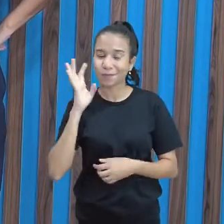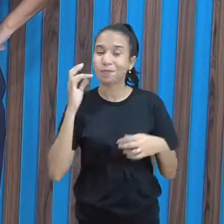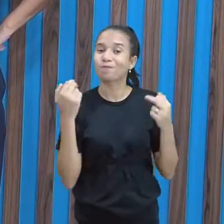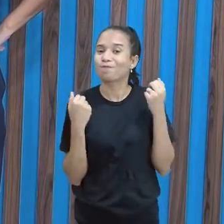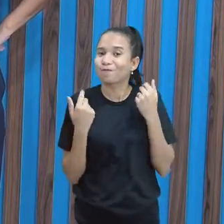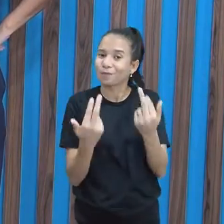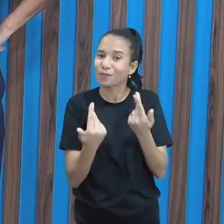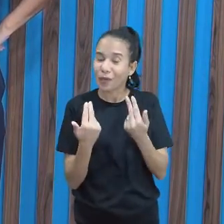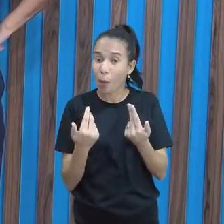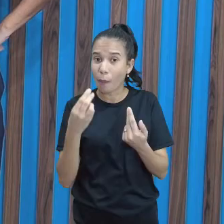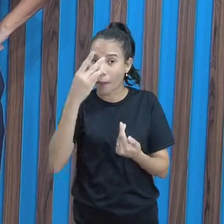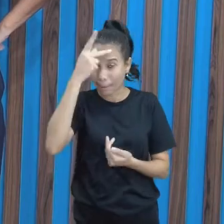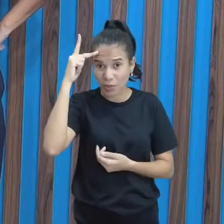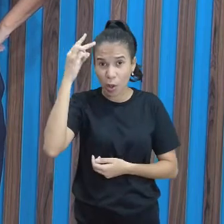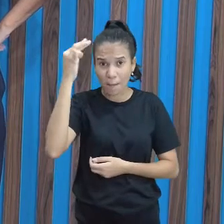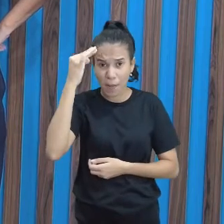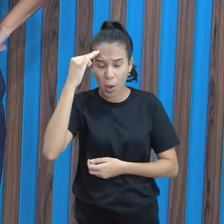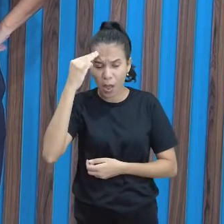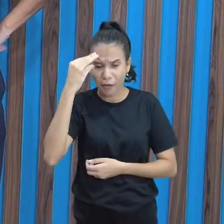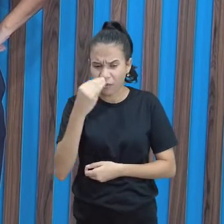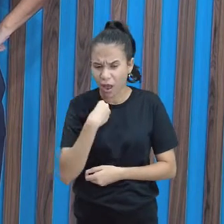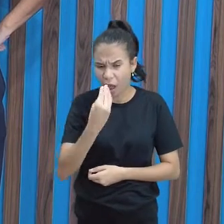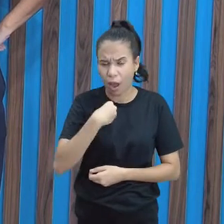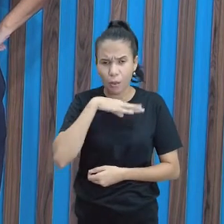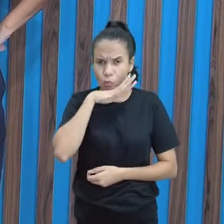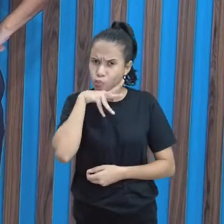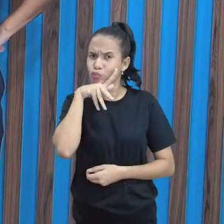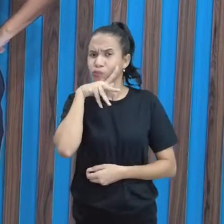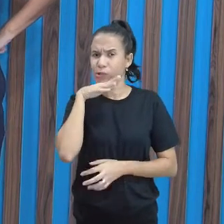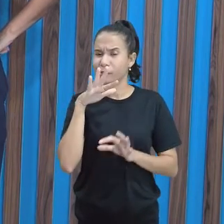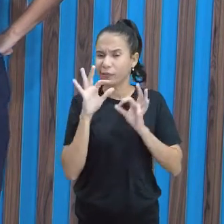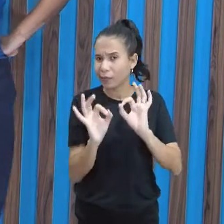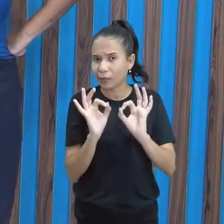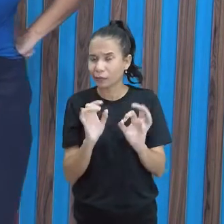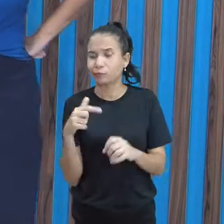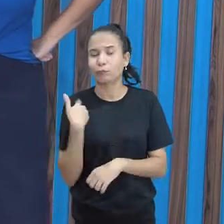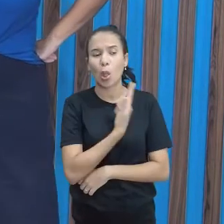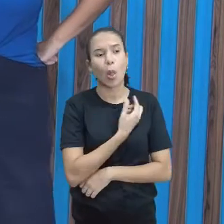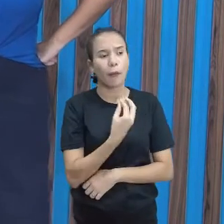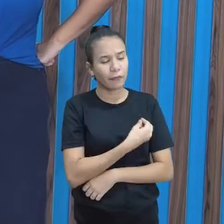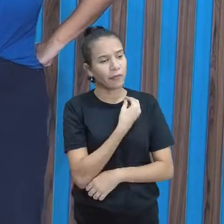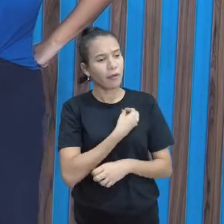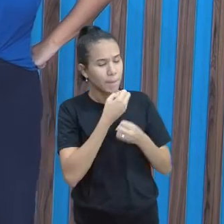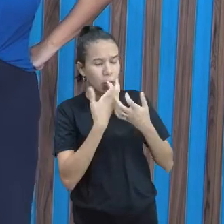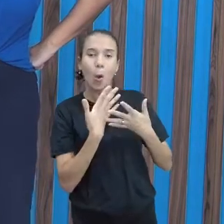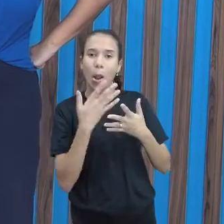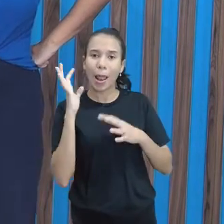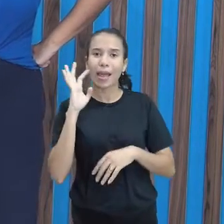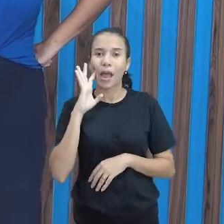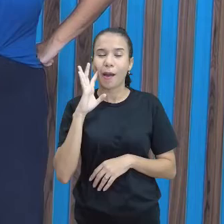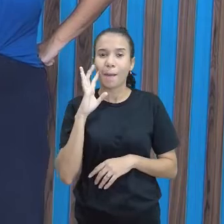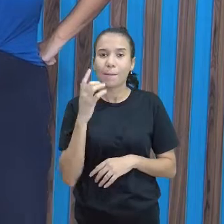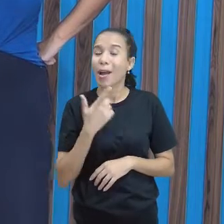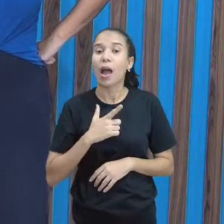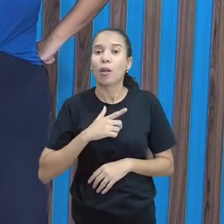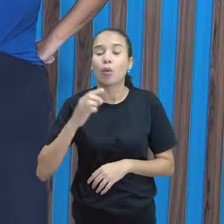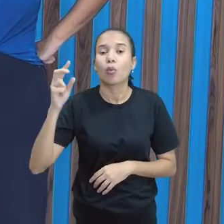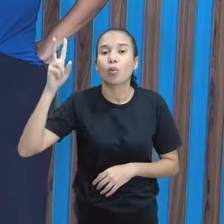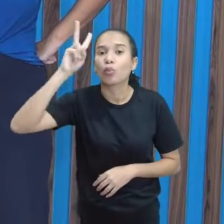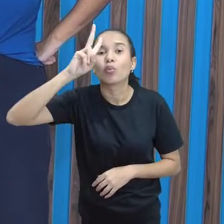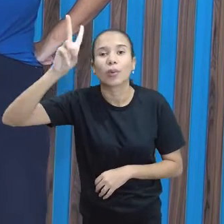mesmo tempo, ter uma memória ruim, certo, massa, a gente vive as coisas boas pela primeira vez, mas a gente não